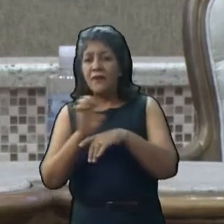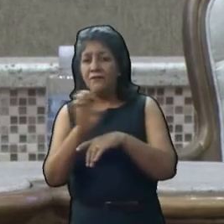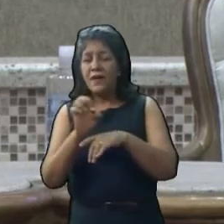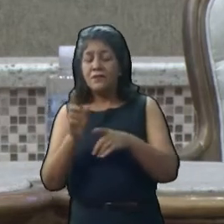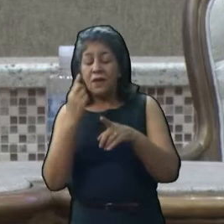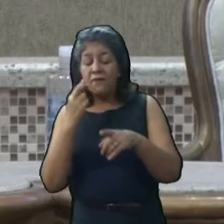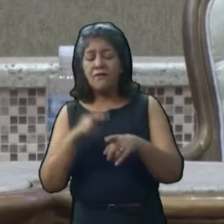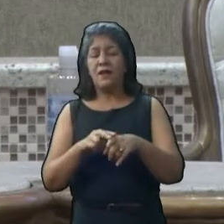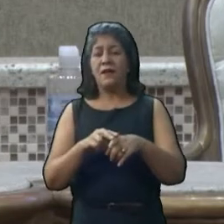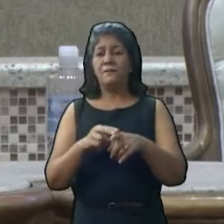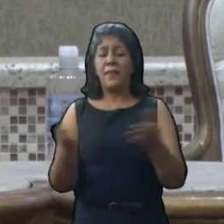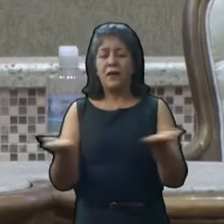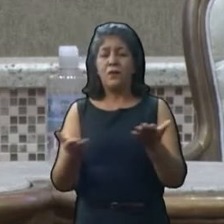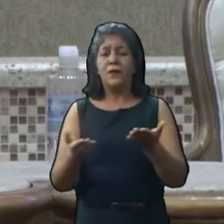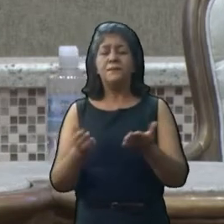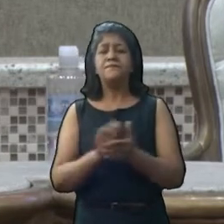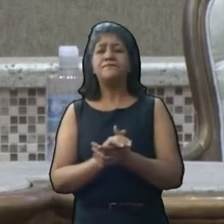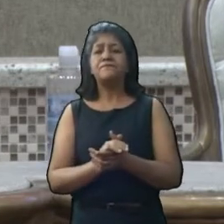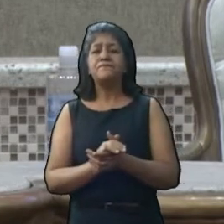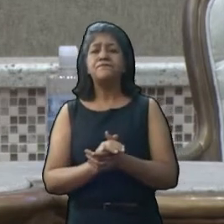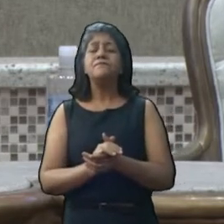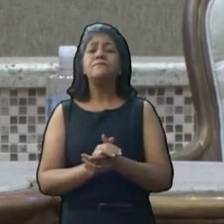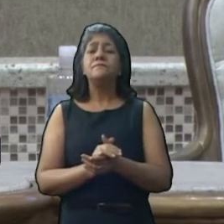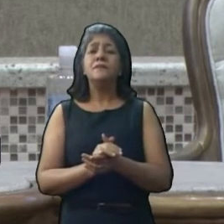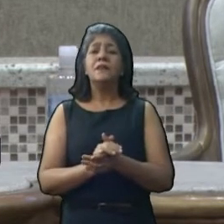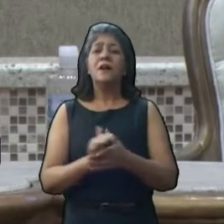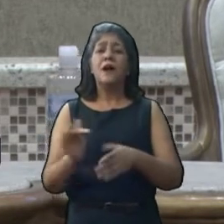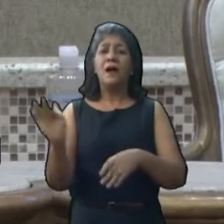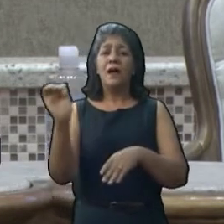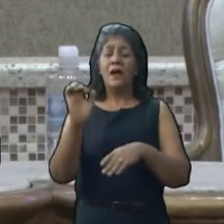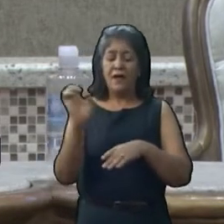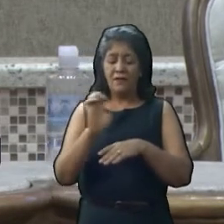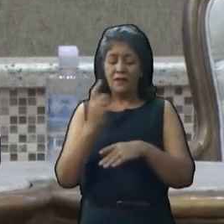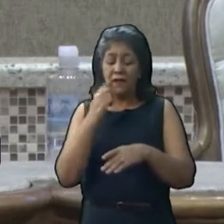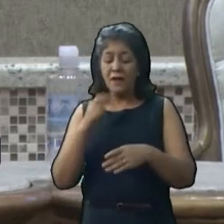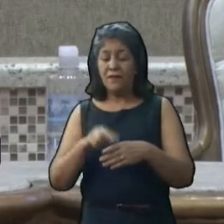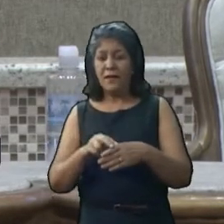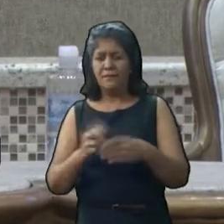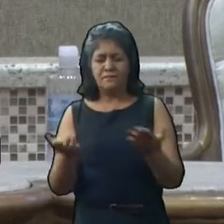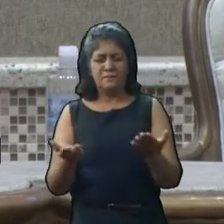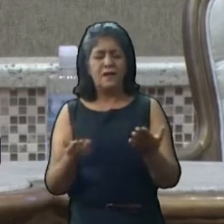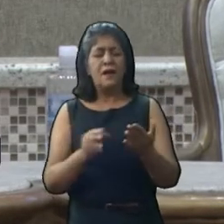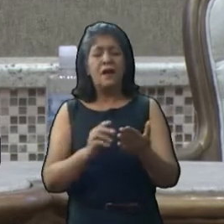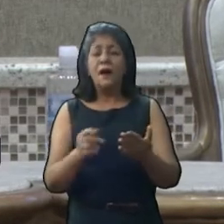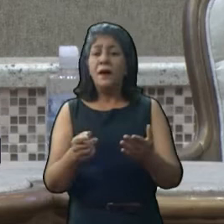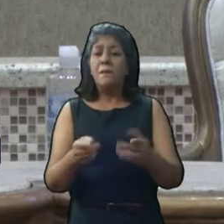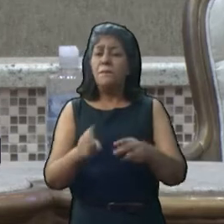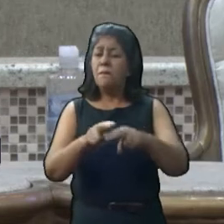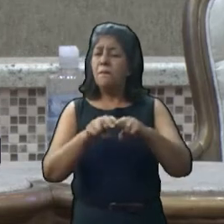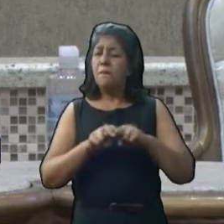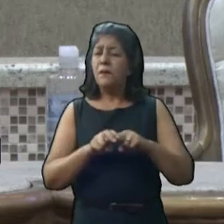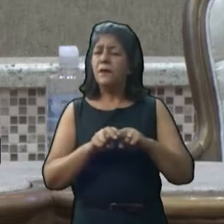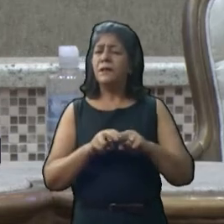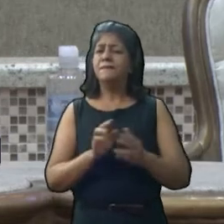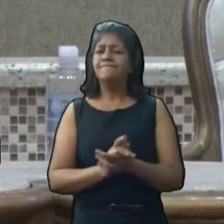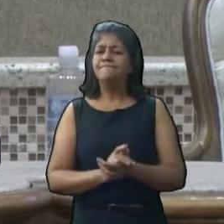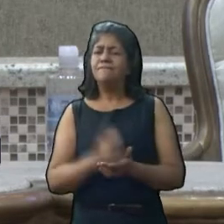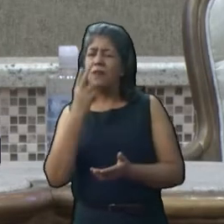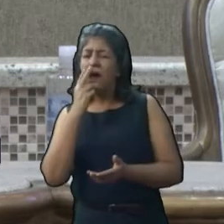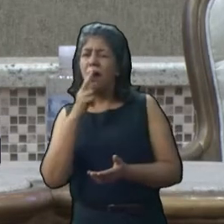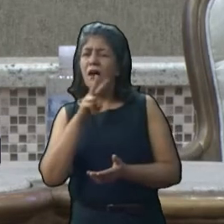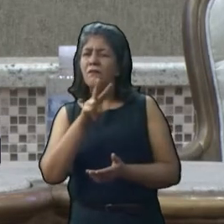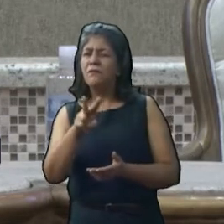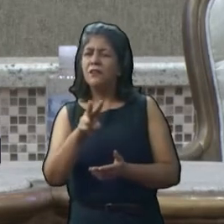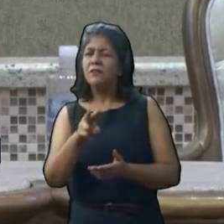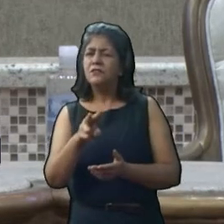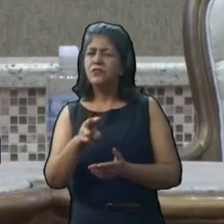eu trouxe versus 15 a 18 onde está escrito assim portanto vede